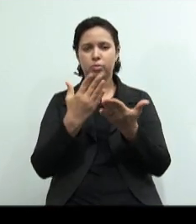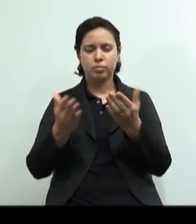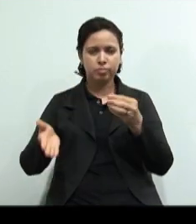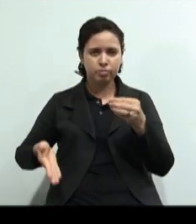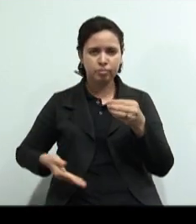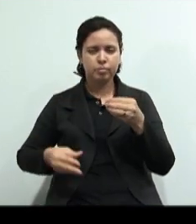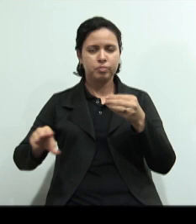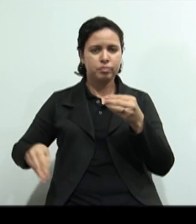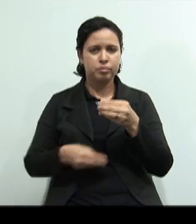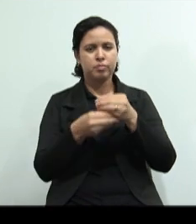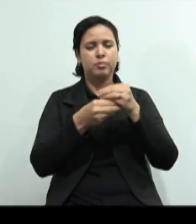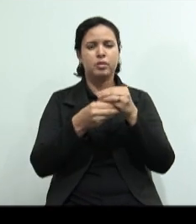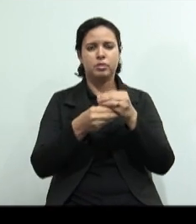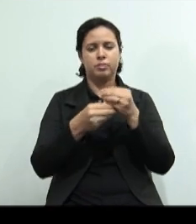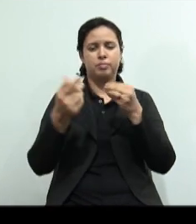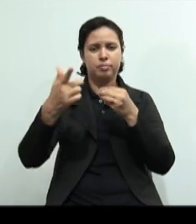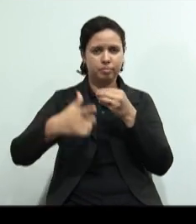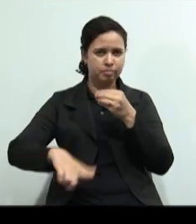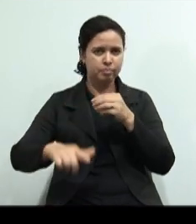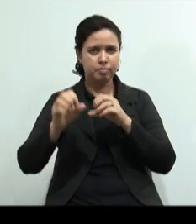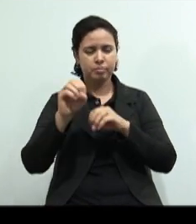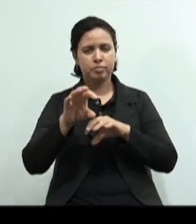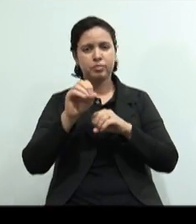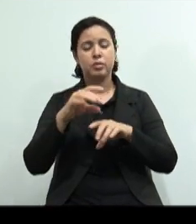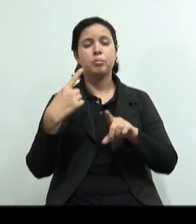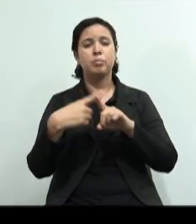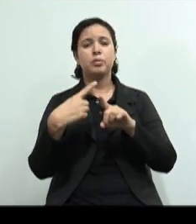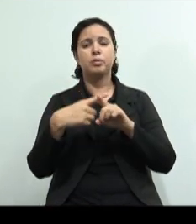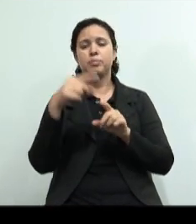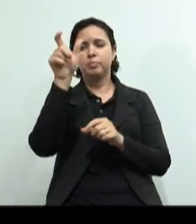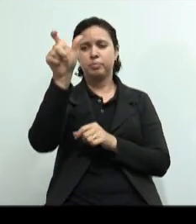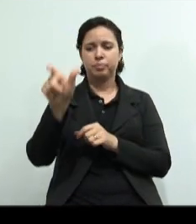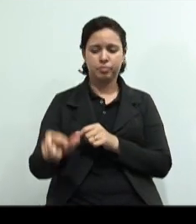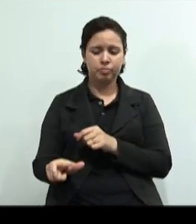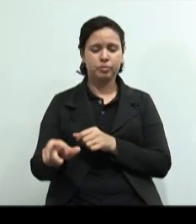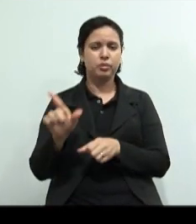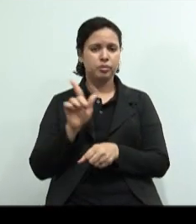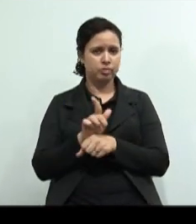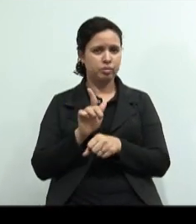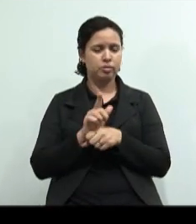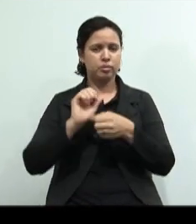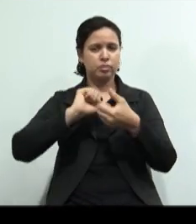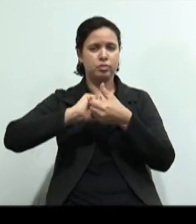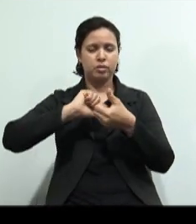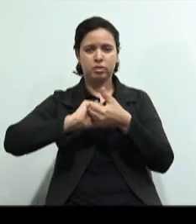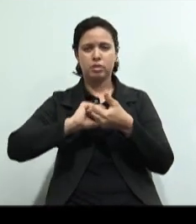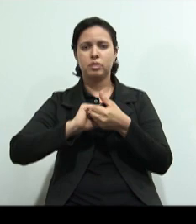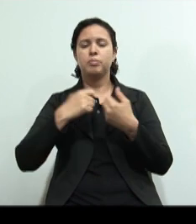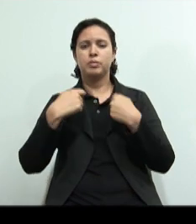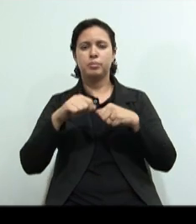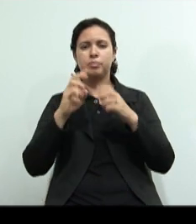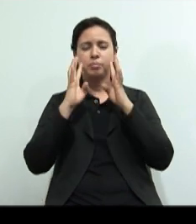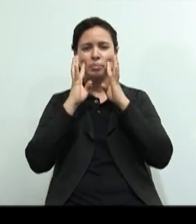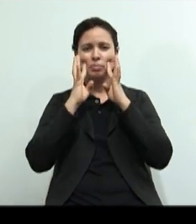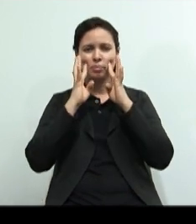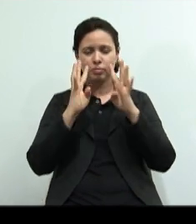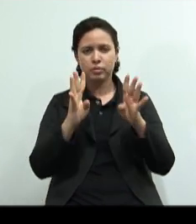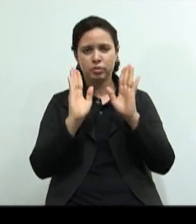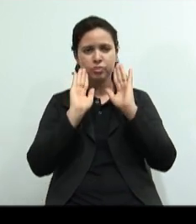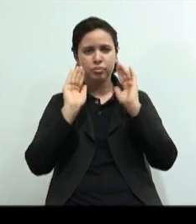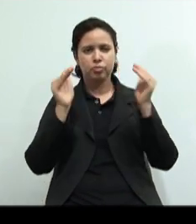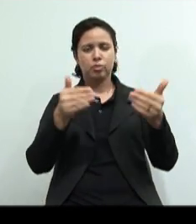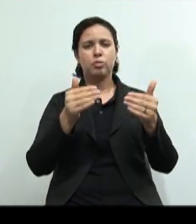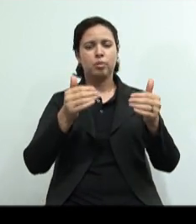de hoje, justamente porque o gestor de qualidade, ele tem que estar muito atento para esse enfoque